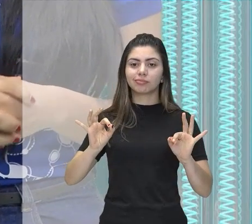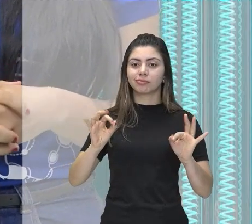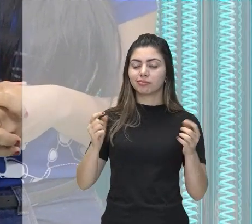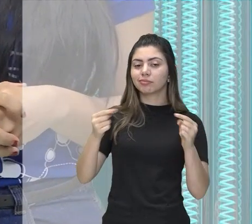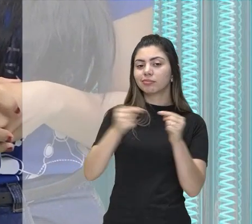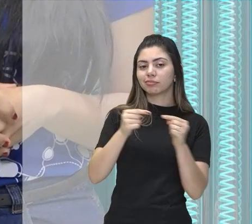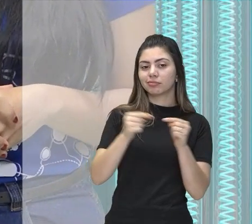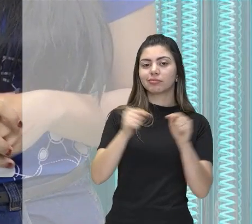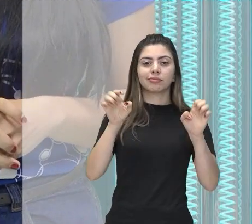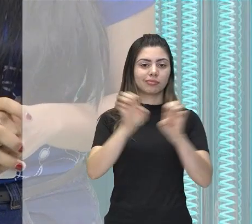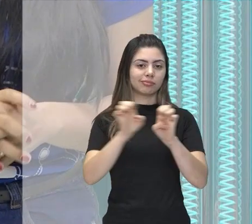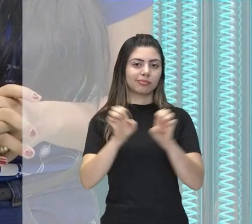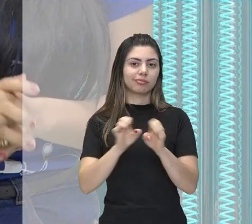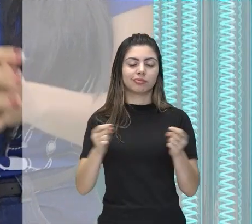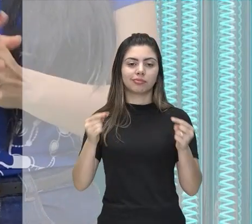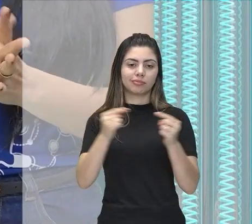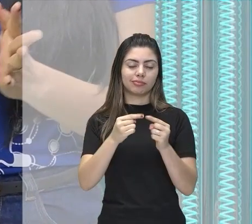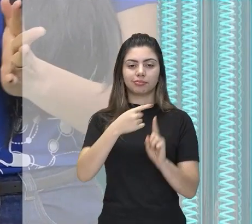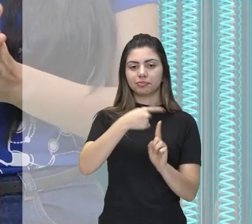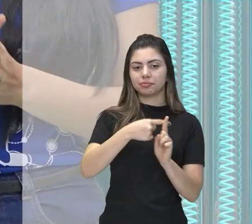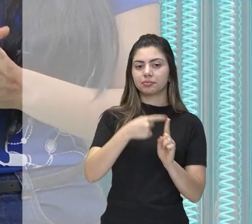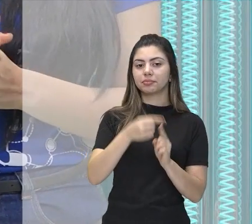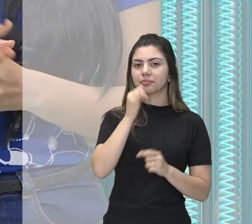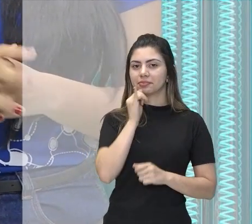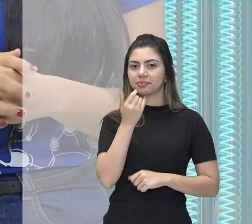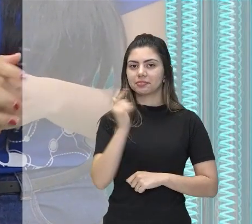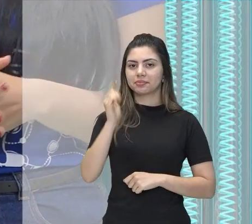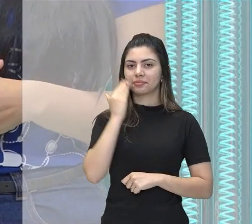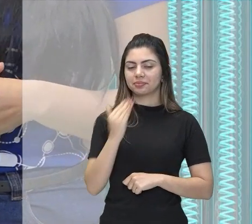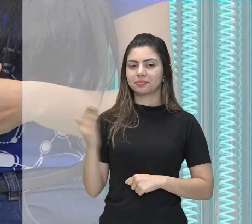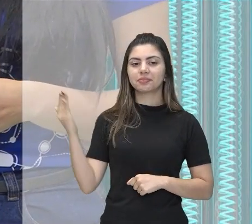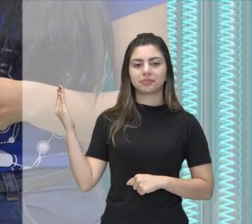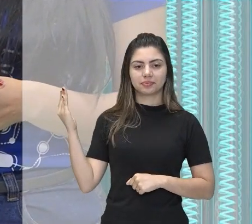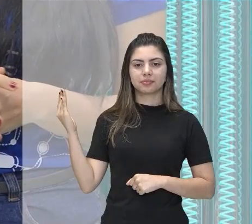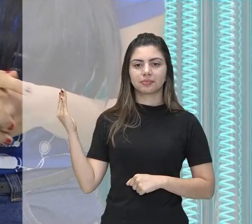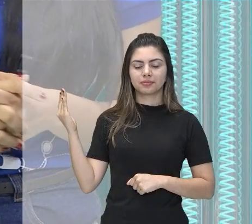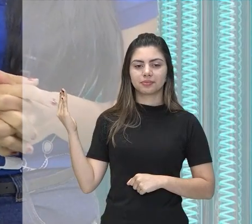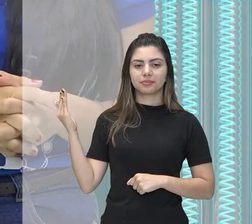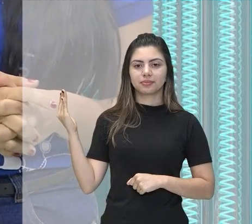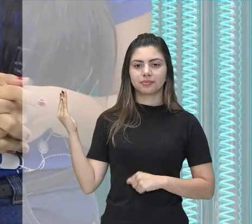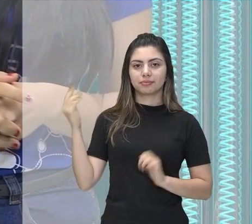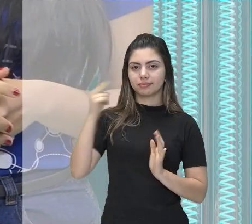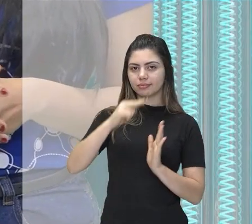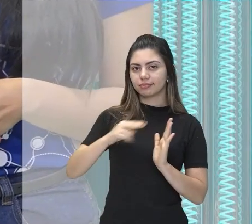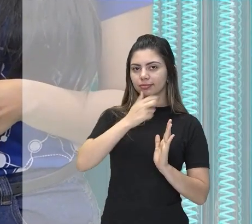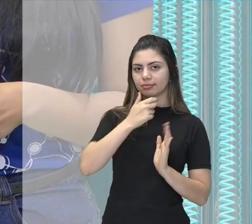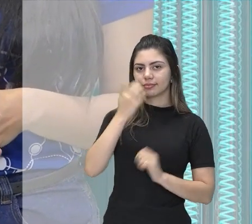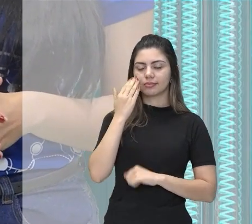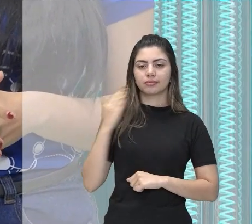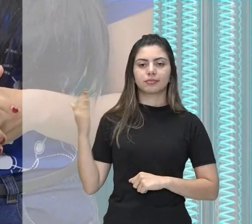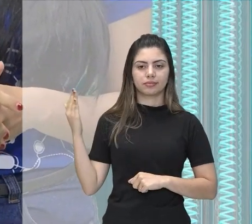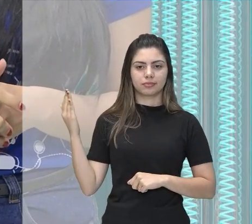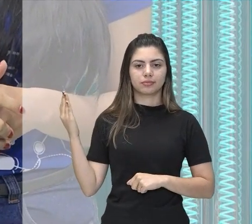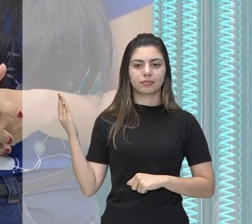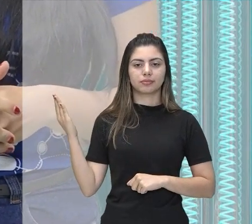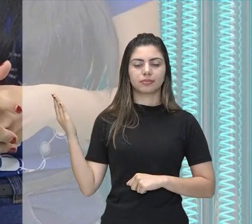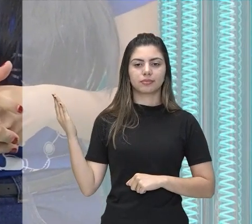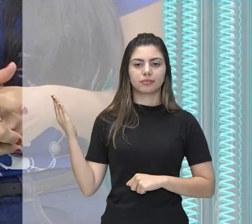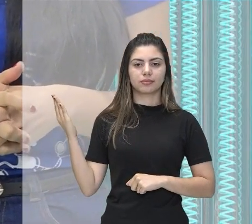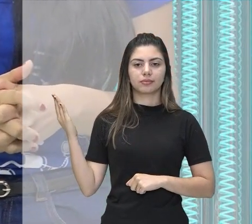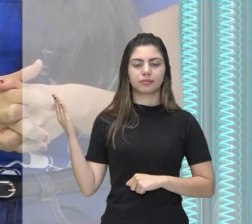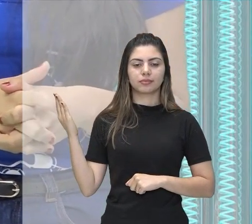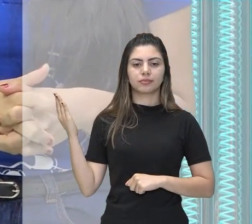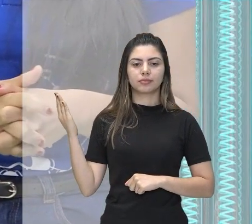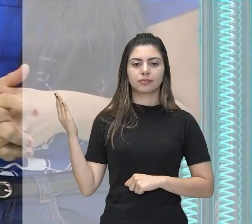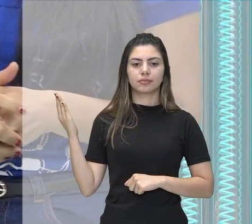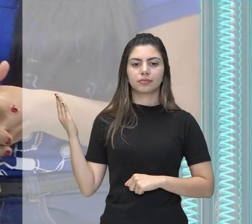da forma afirmativa e nós temos mais exemplos. She will only be at home next month.